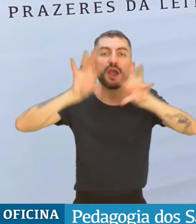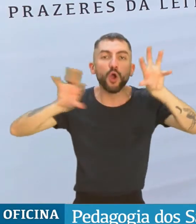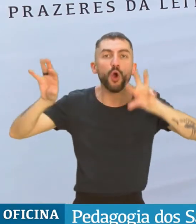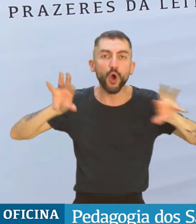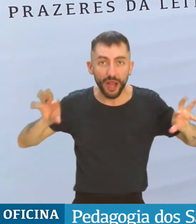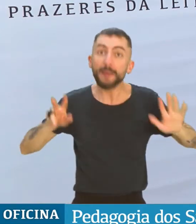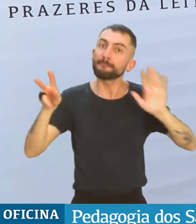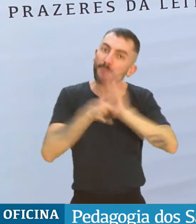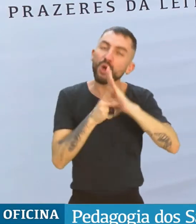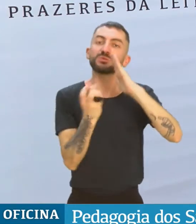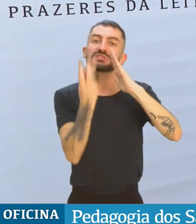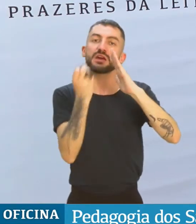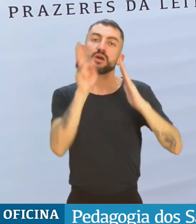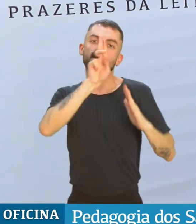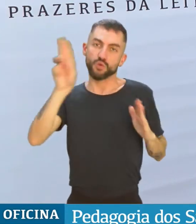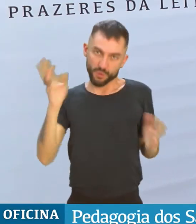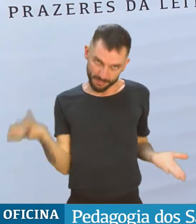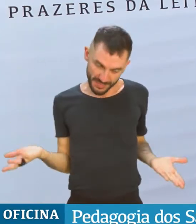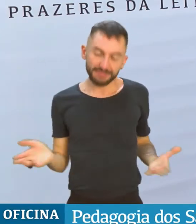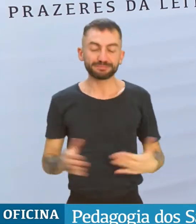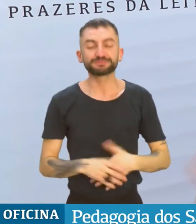espaço, né?